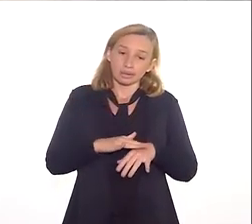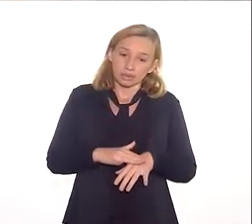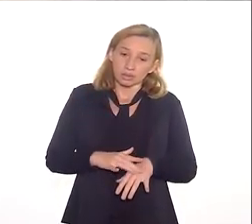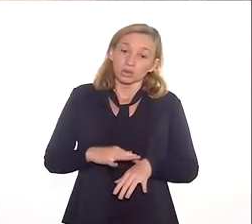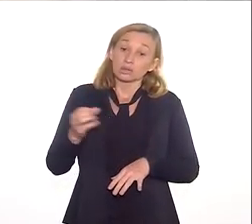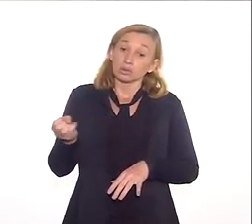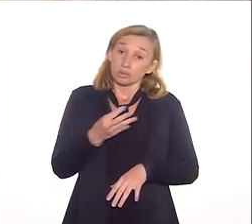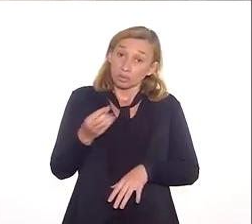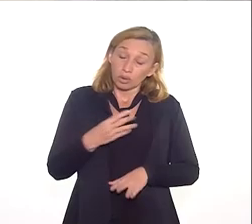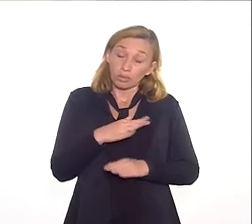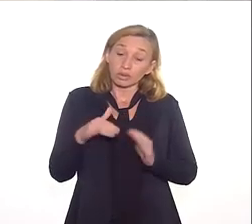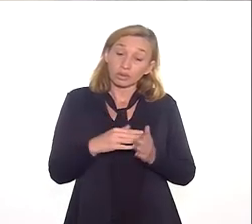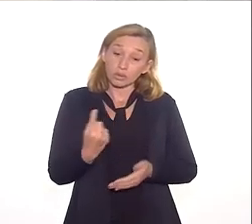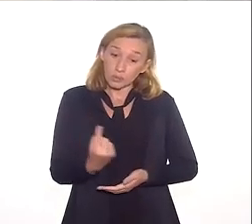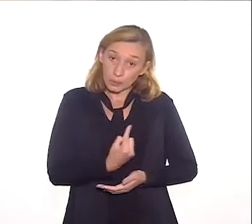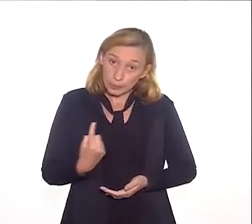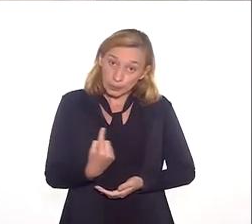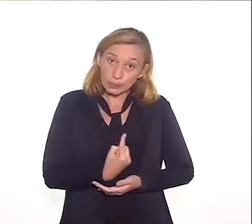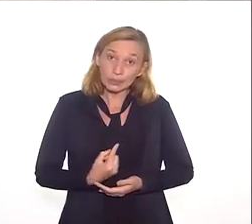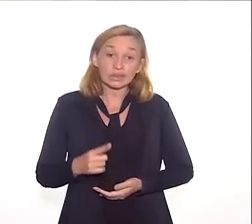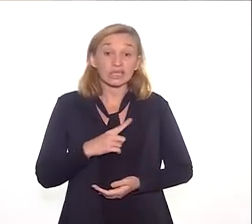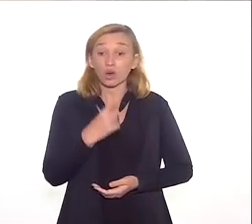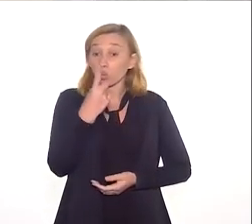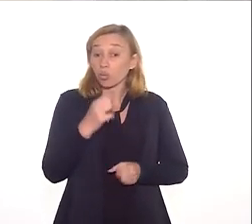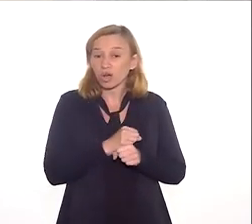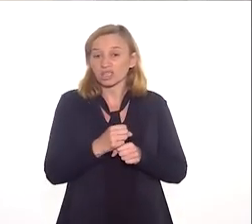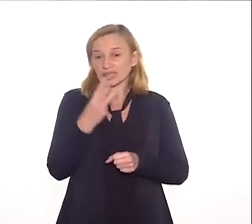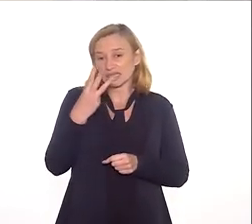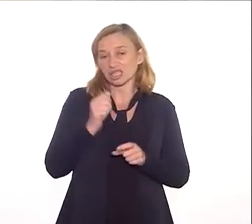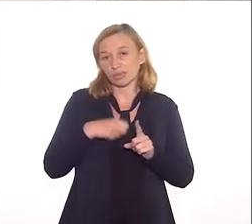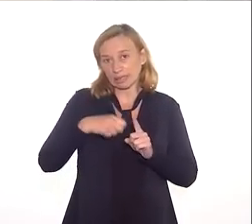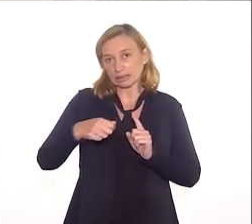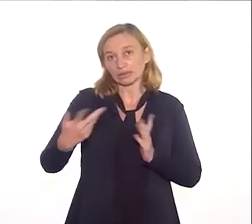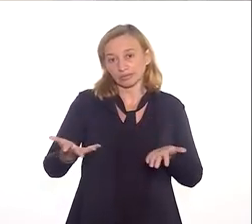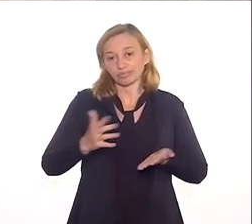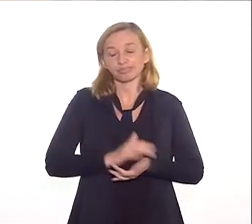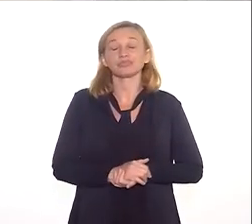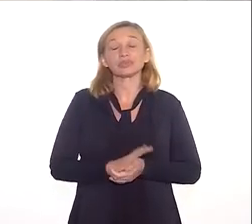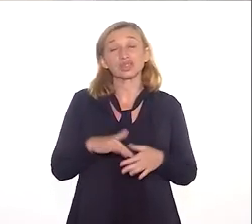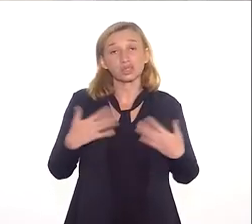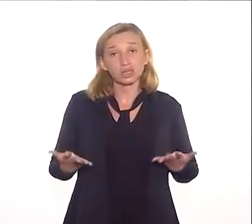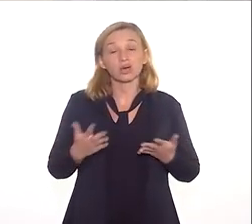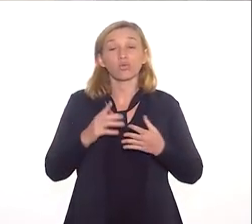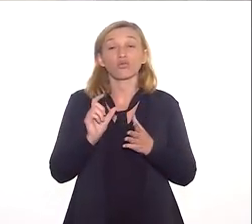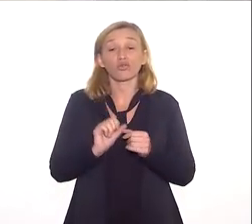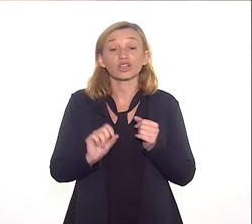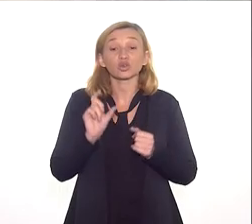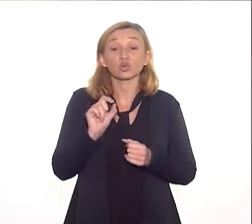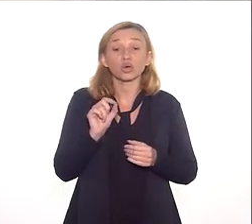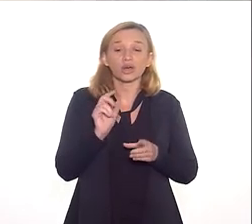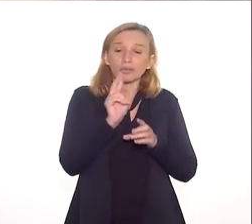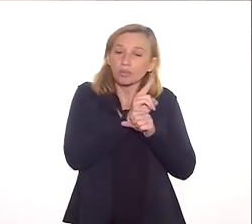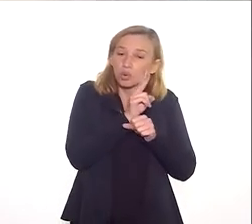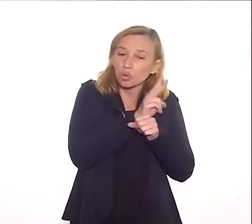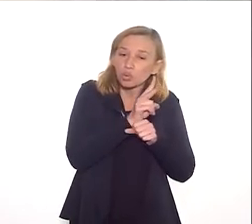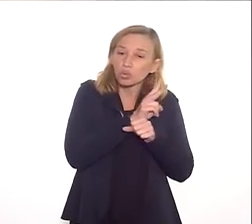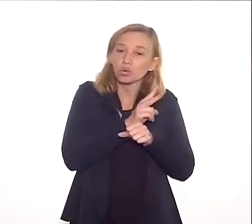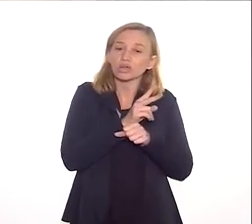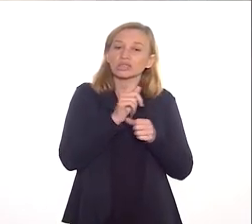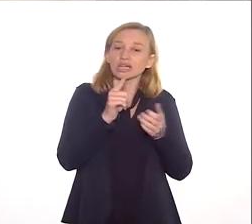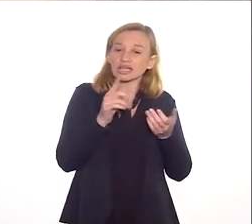doença muito nova para todos nós. Ela tem 1 ano e 3 meses. Né? Então, o que a gente fez?